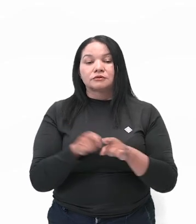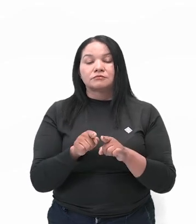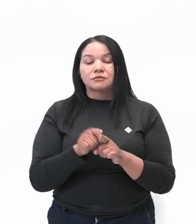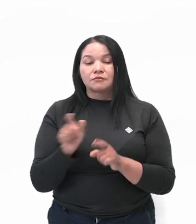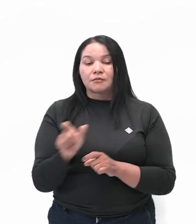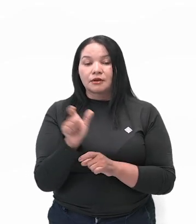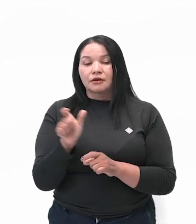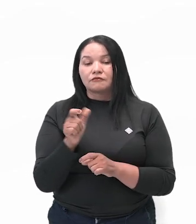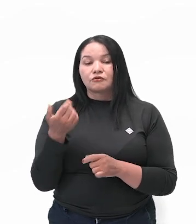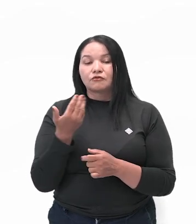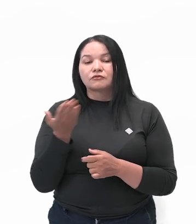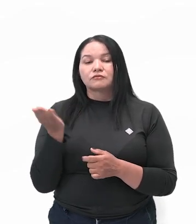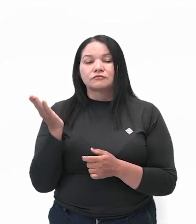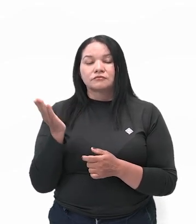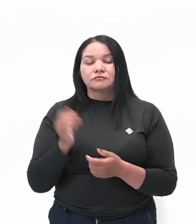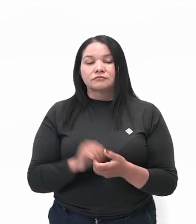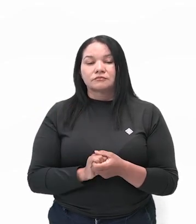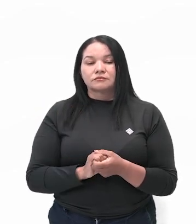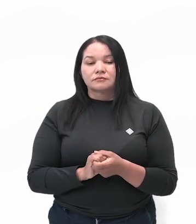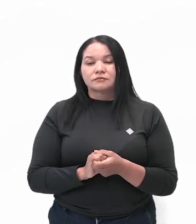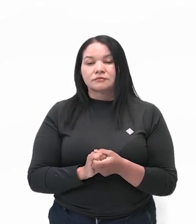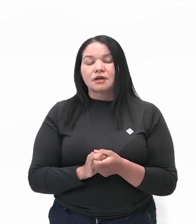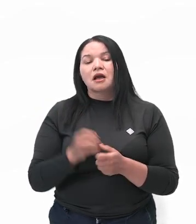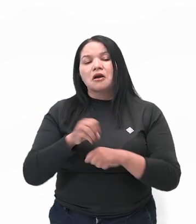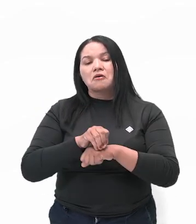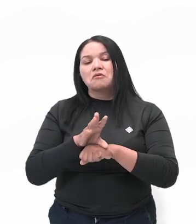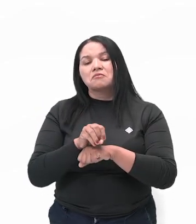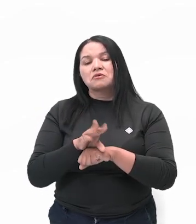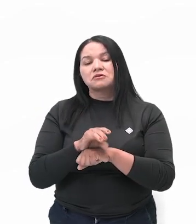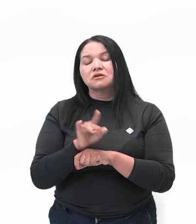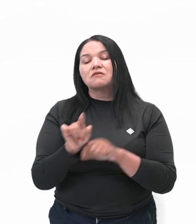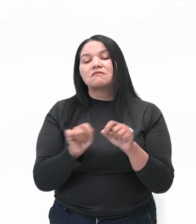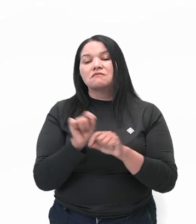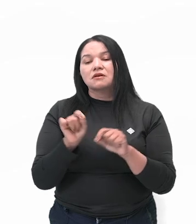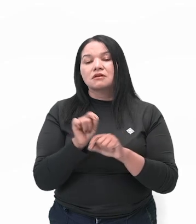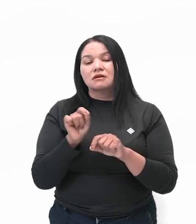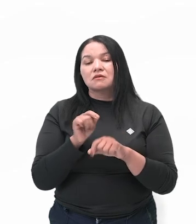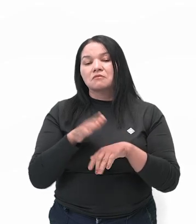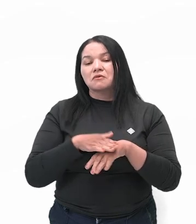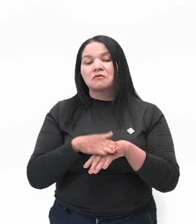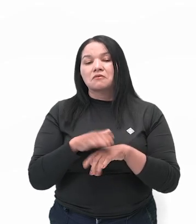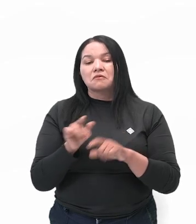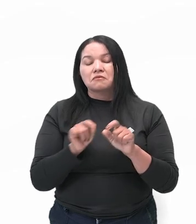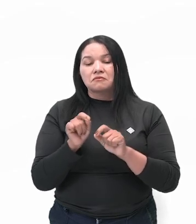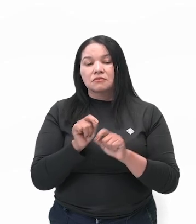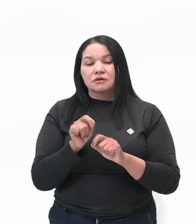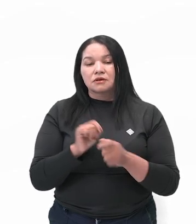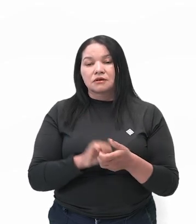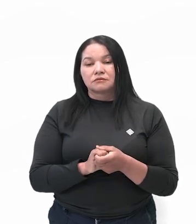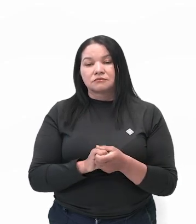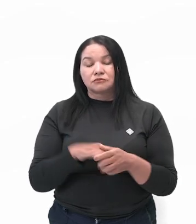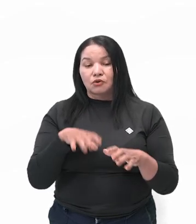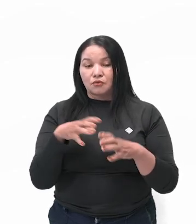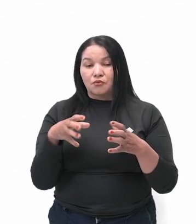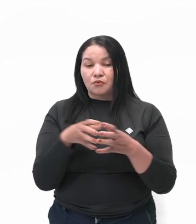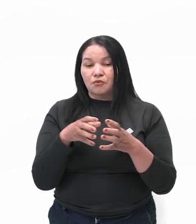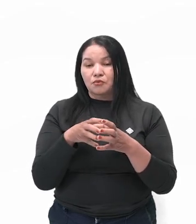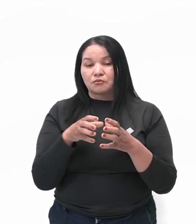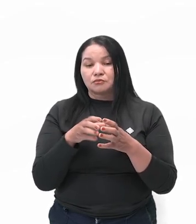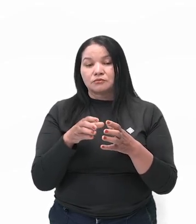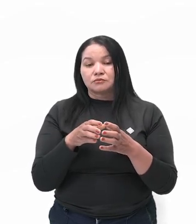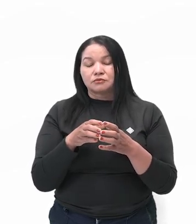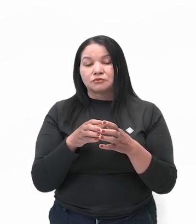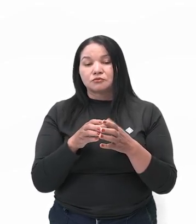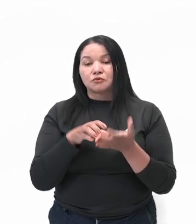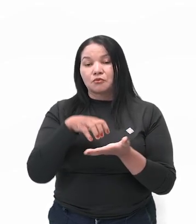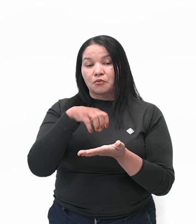collaboration. Colaboração. A colaboração de quem? Das NGOs, que são as ONGs. And local